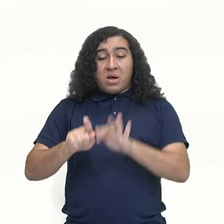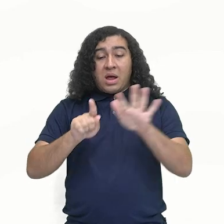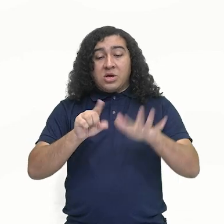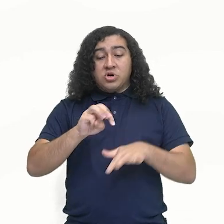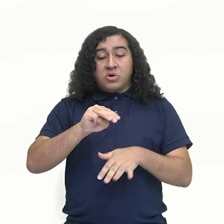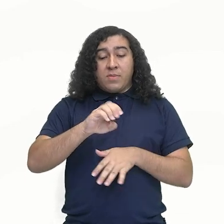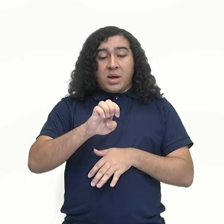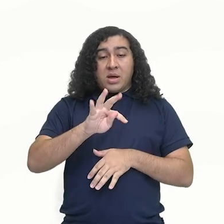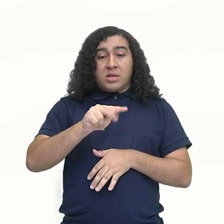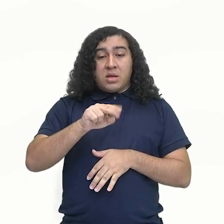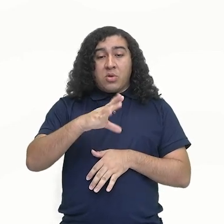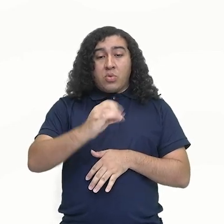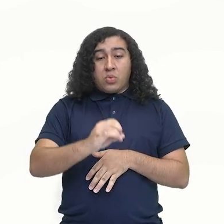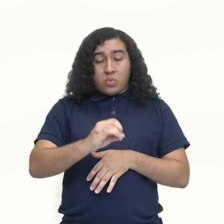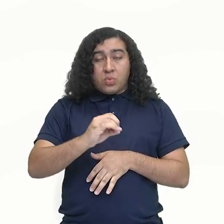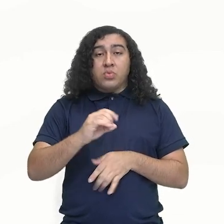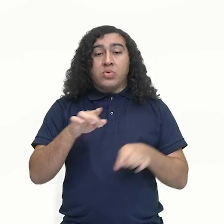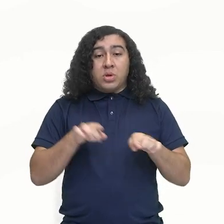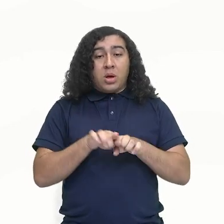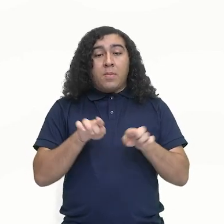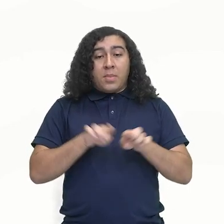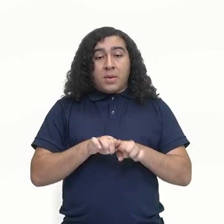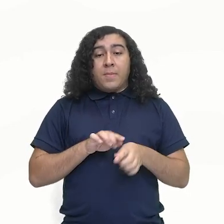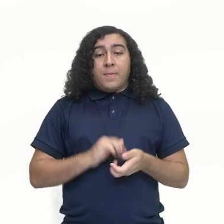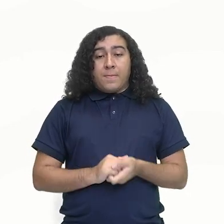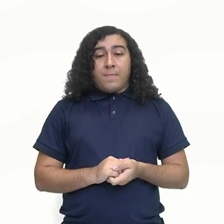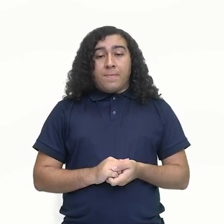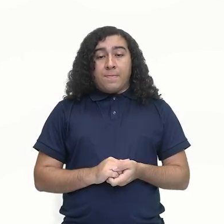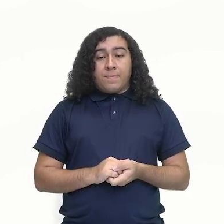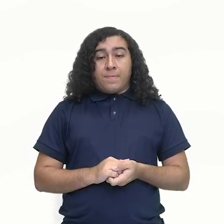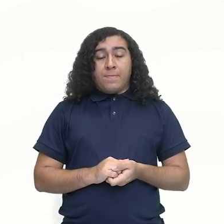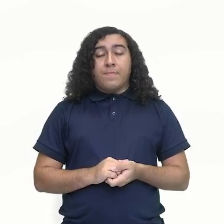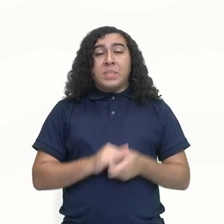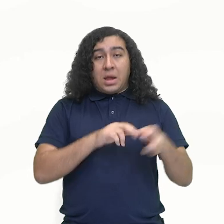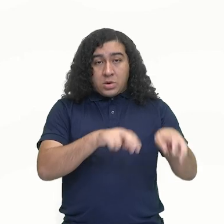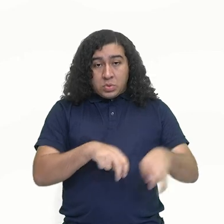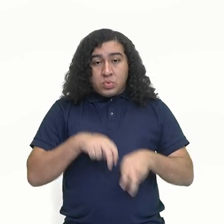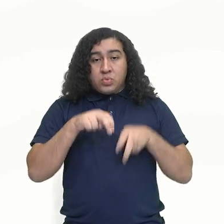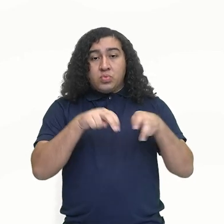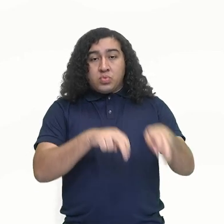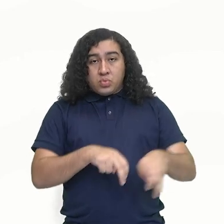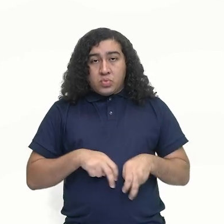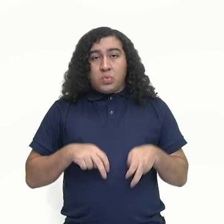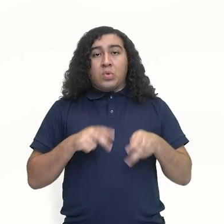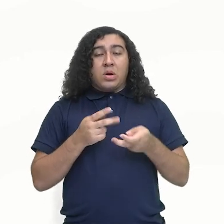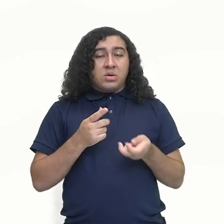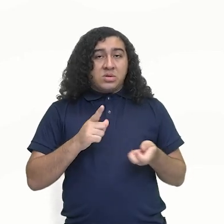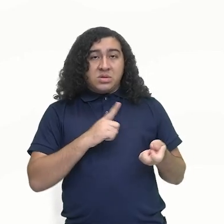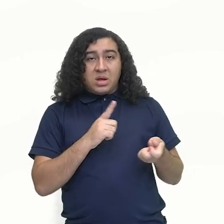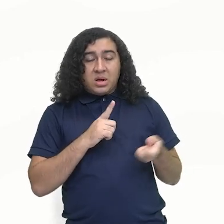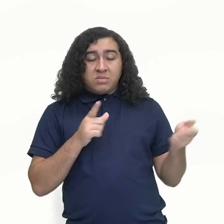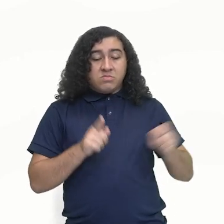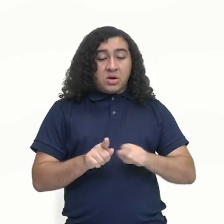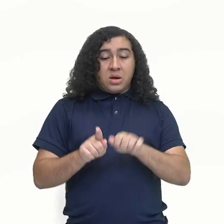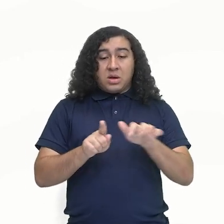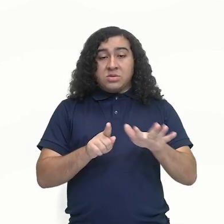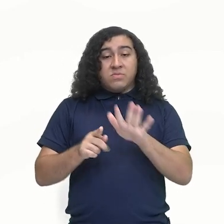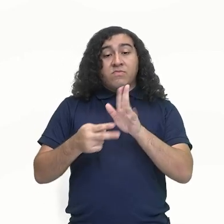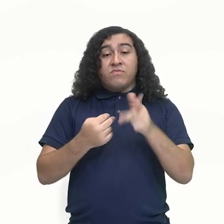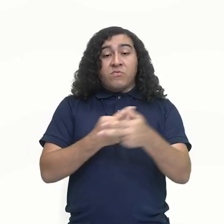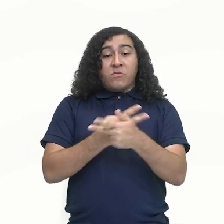com a atividade da pecuária, né? E também da agricultura, como dos gados, dos